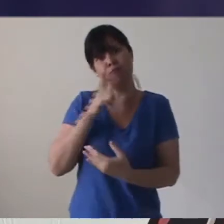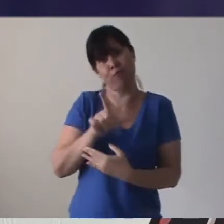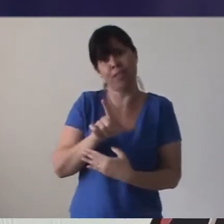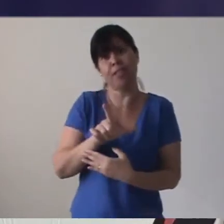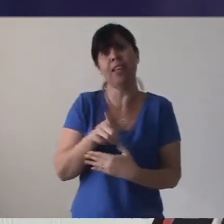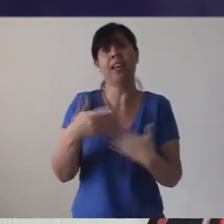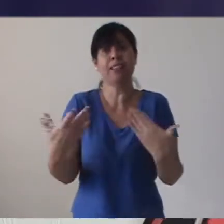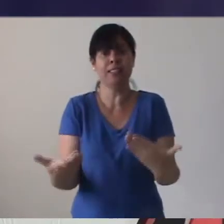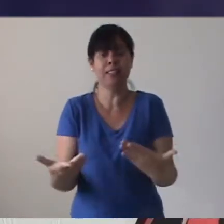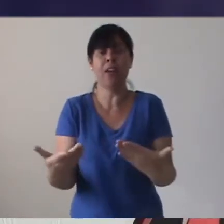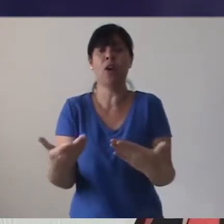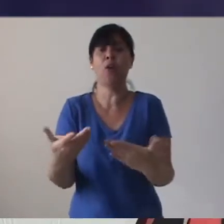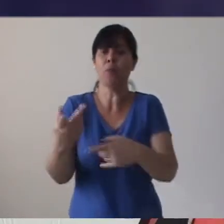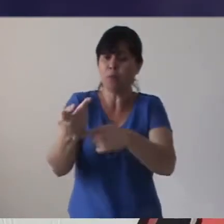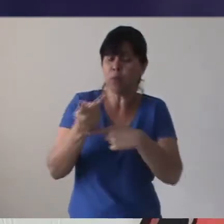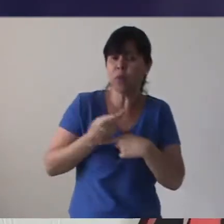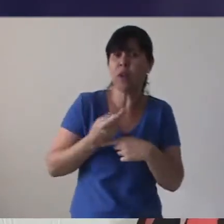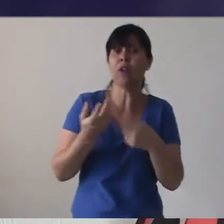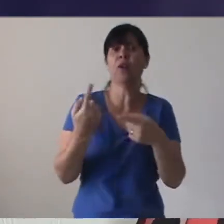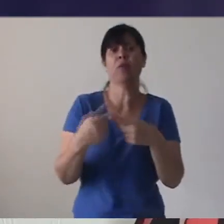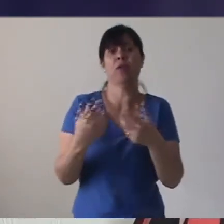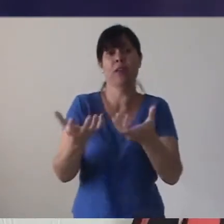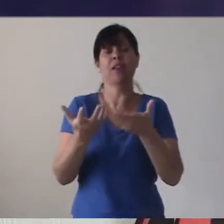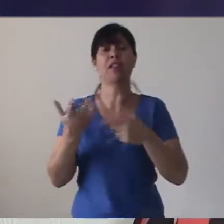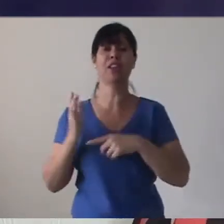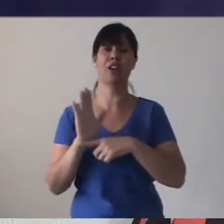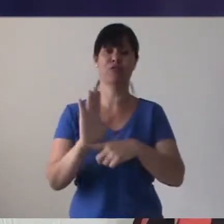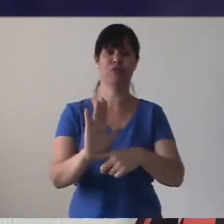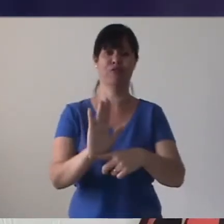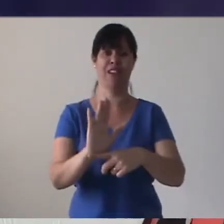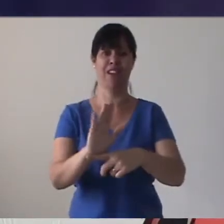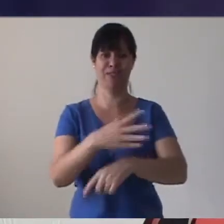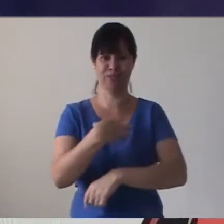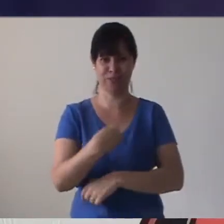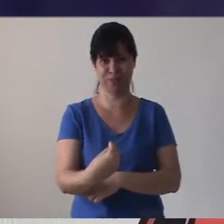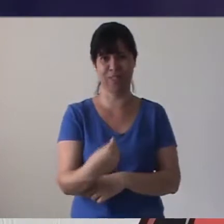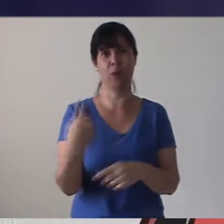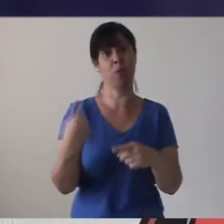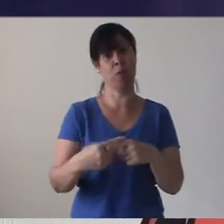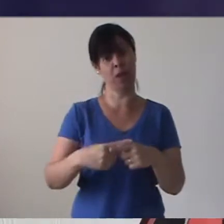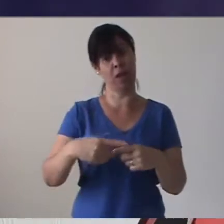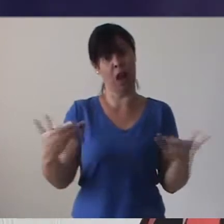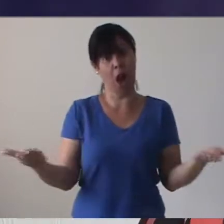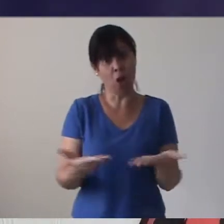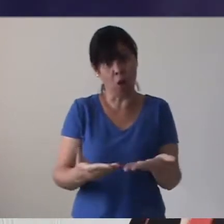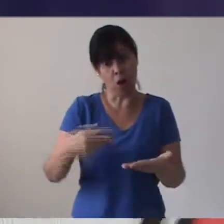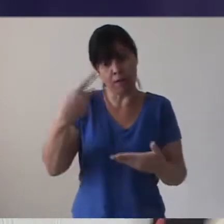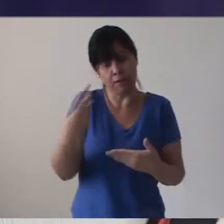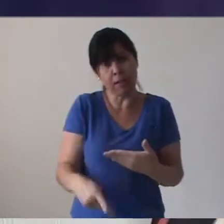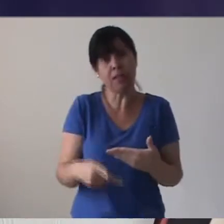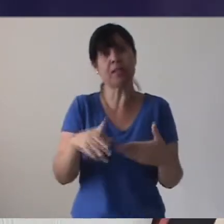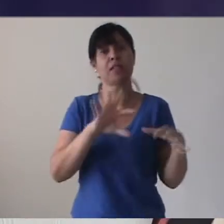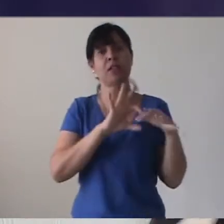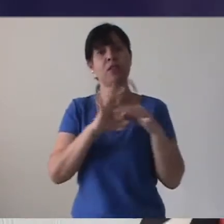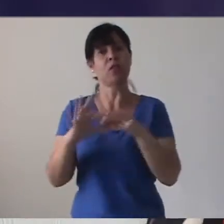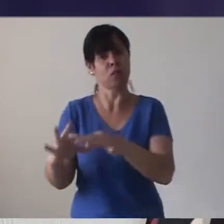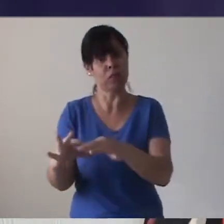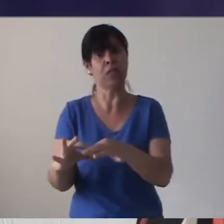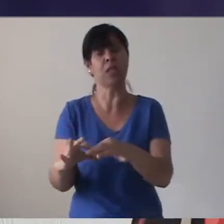para ajudá-los, porque agora, nesse contexto, os pais também, agora eles são